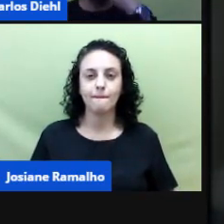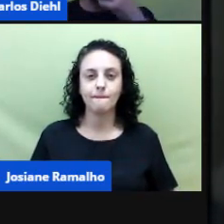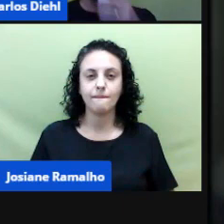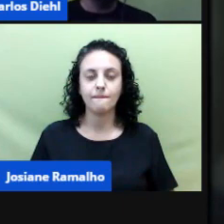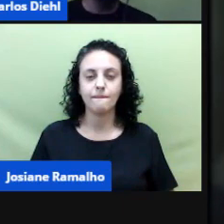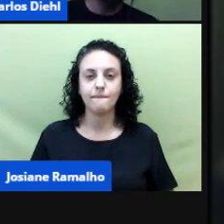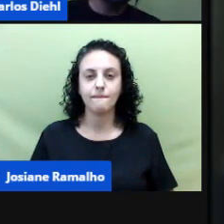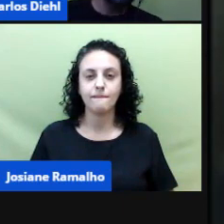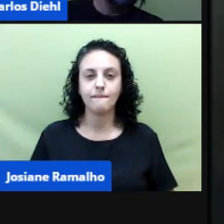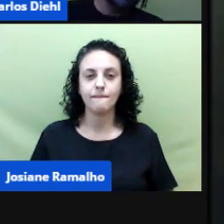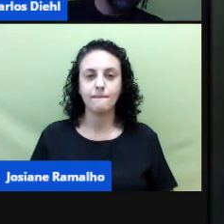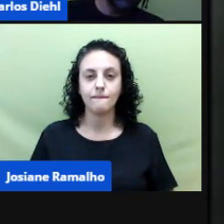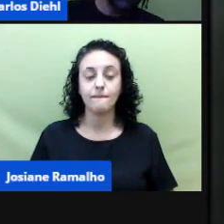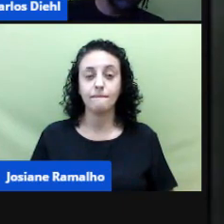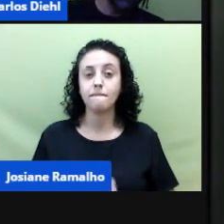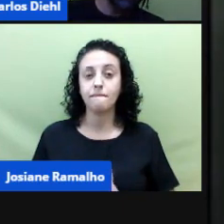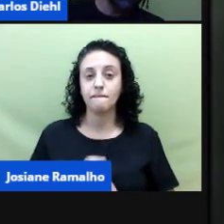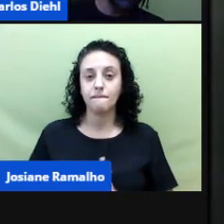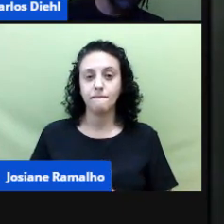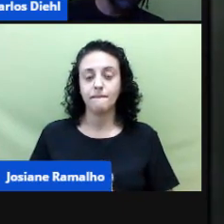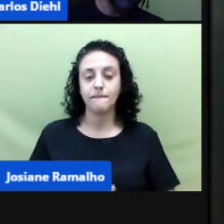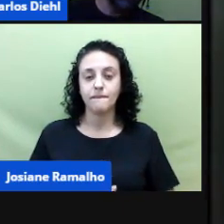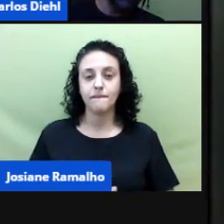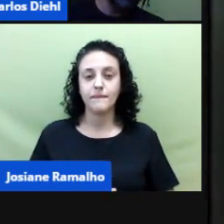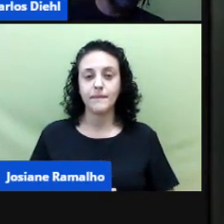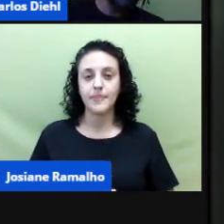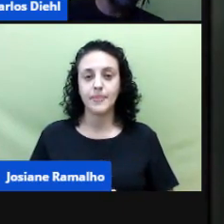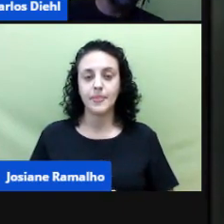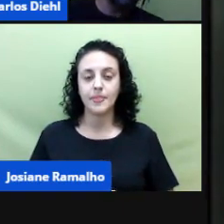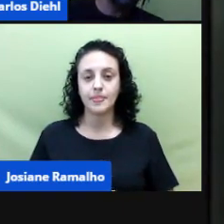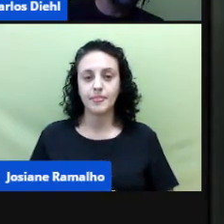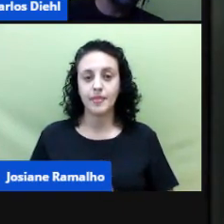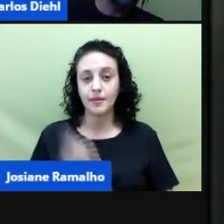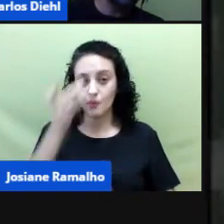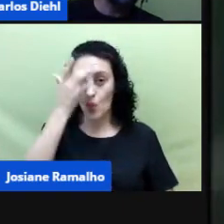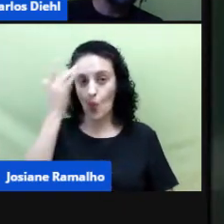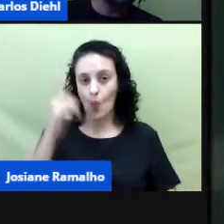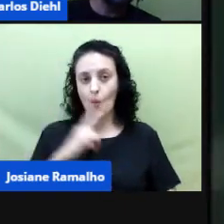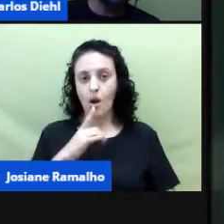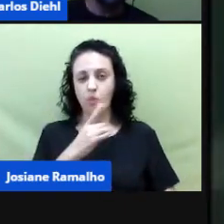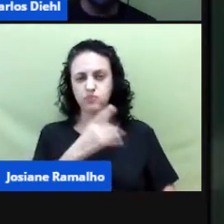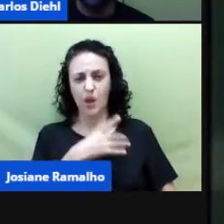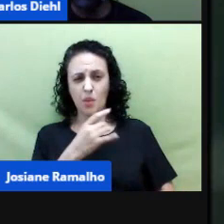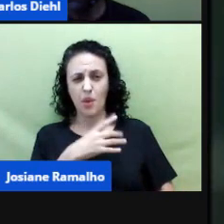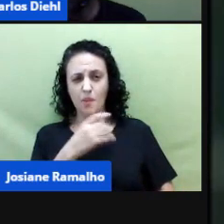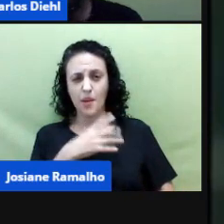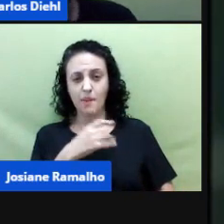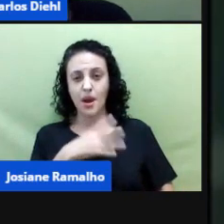letal nas vítimas, as aranhas aterrorizam muitas pessoas.